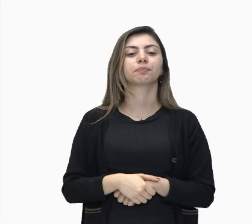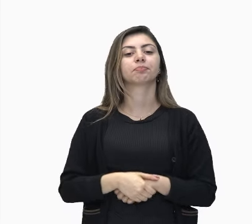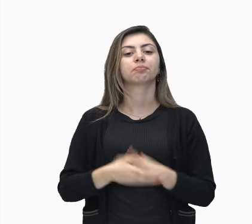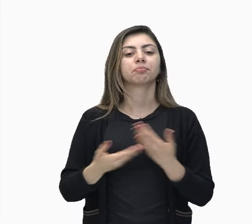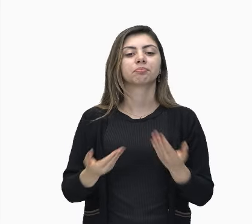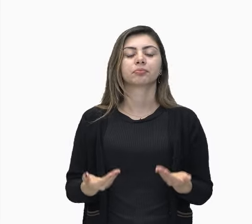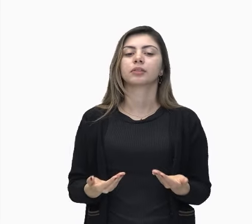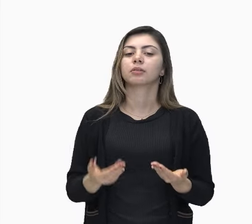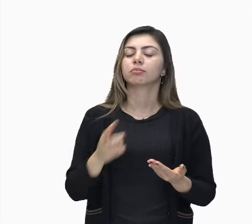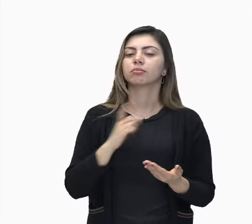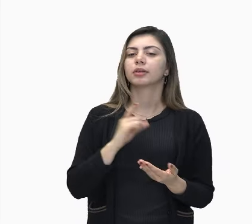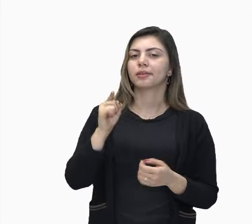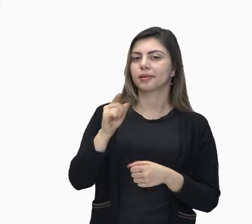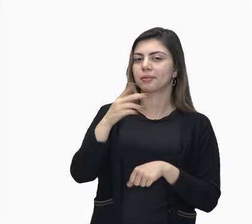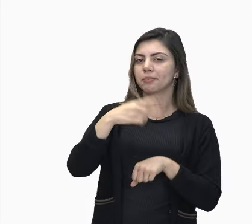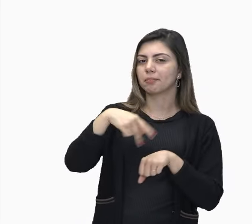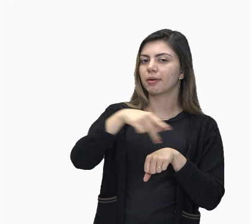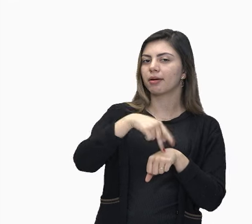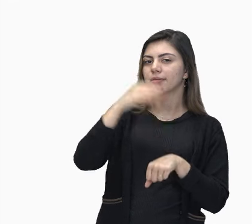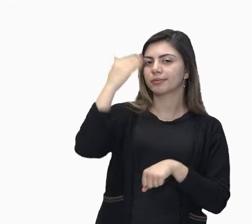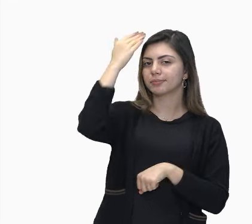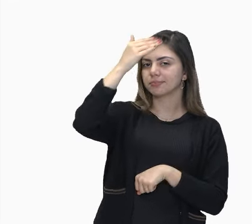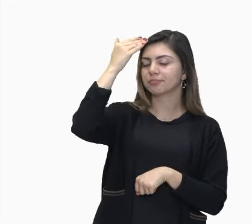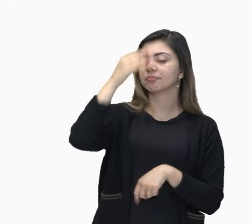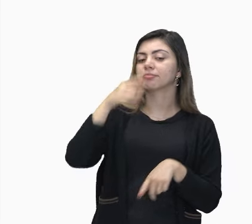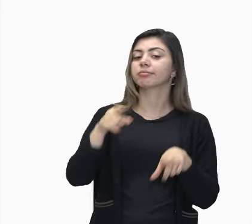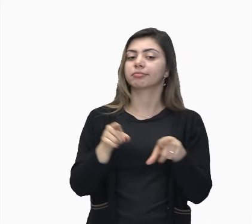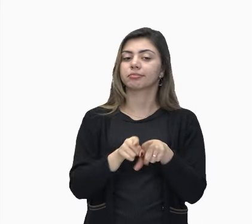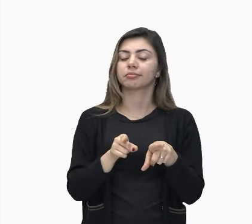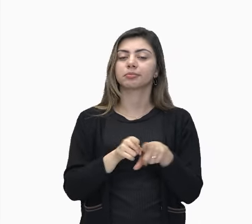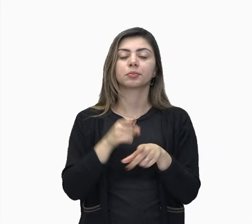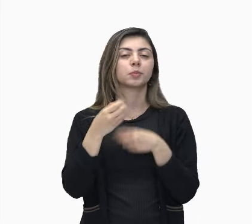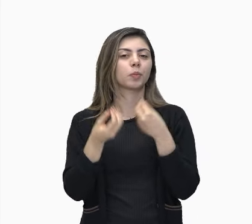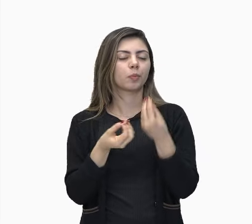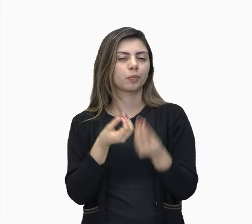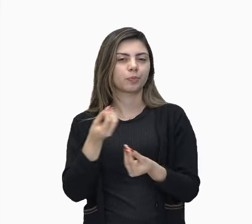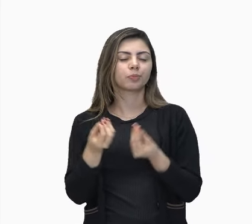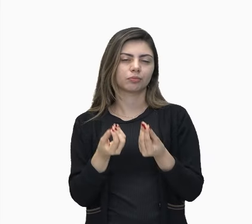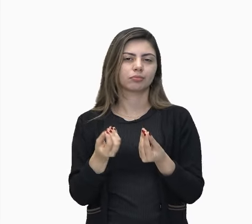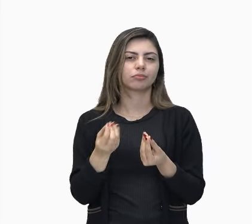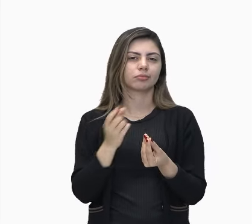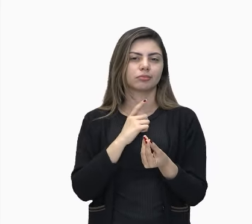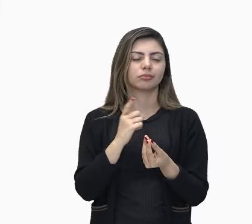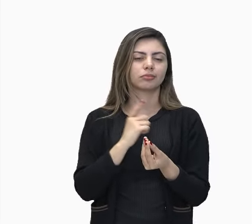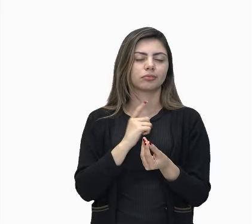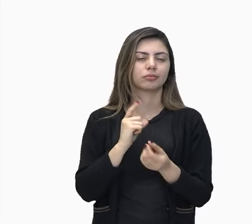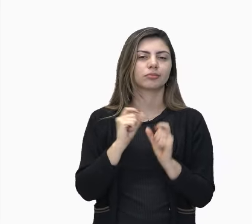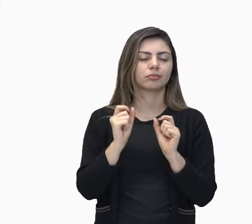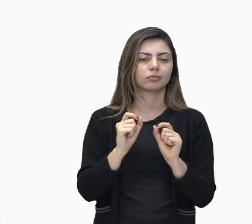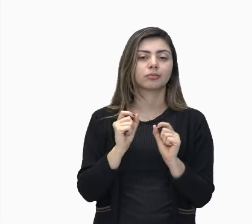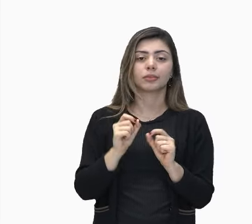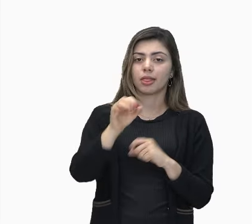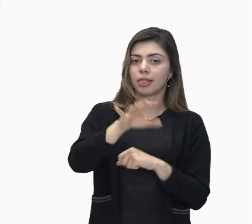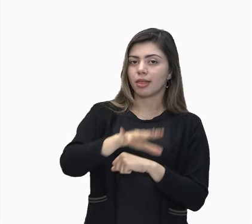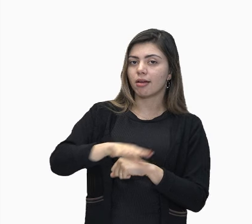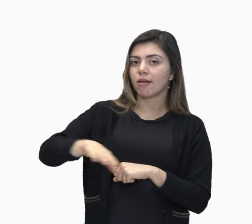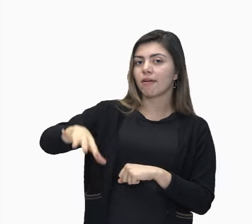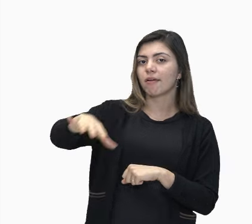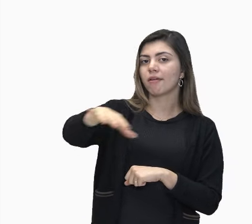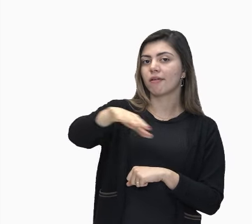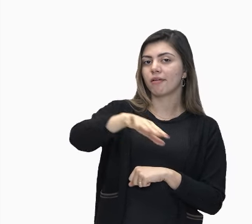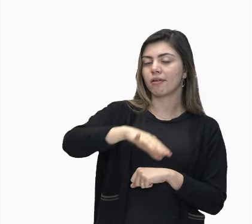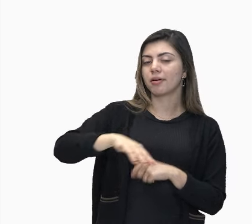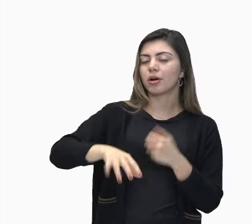relação ao México, gente, também vai ser ali, né, tendo a sua parte territorial,